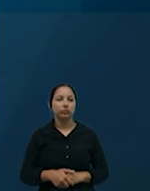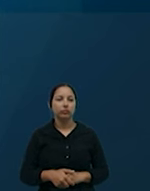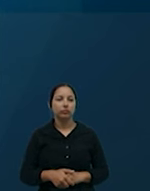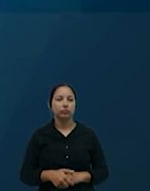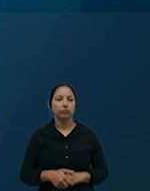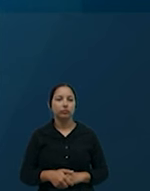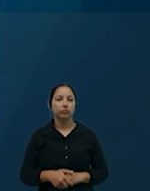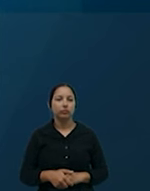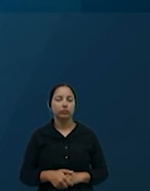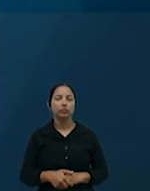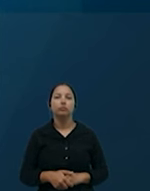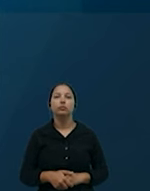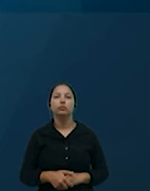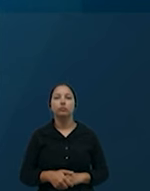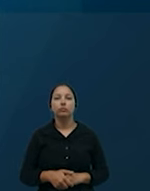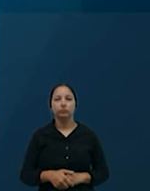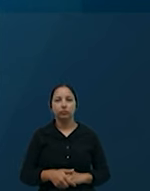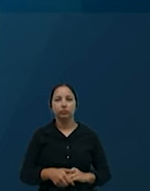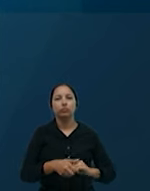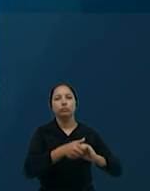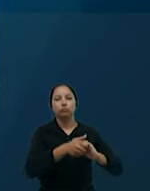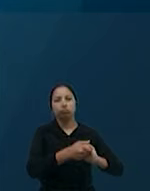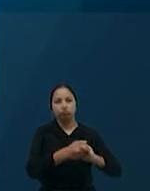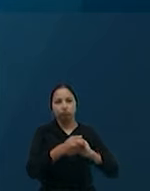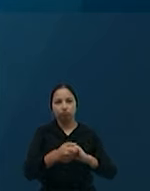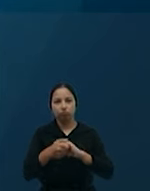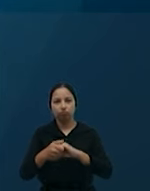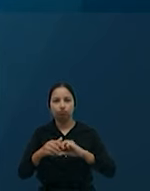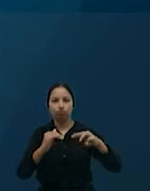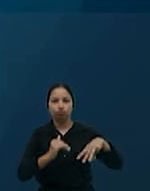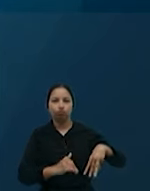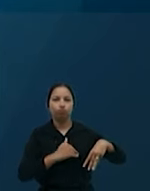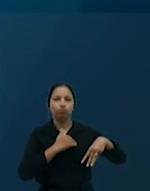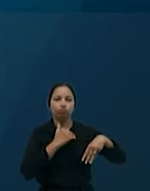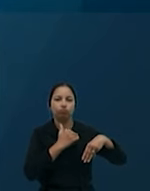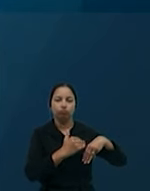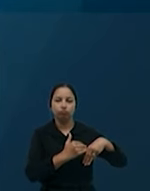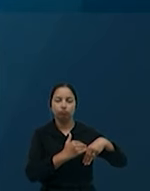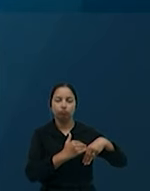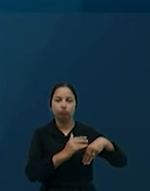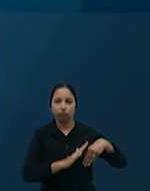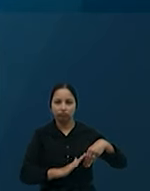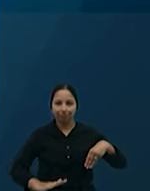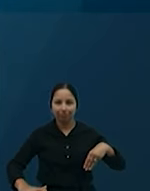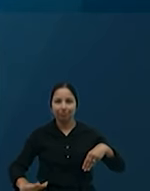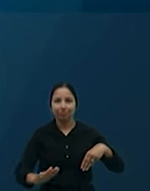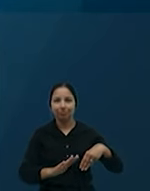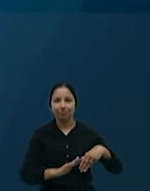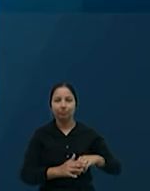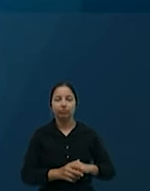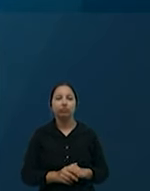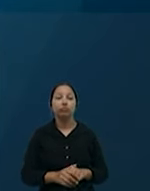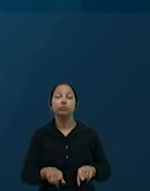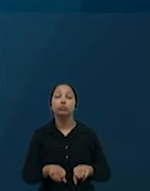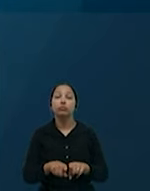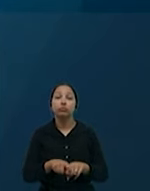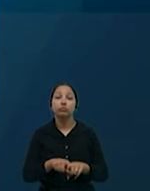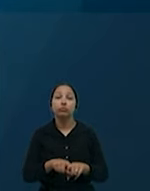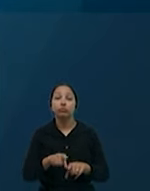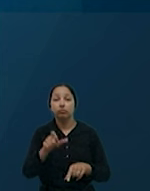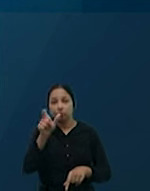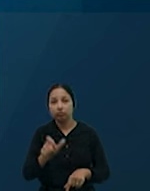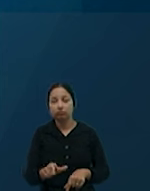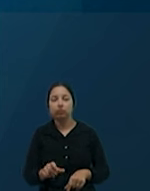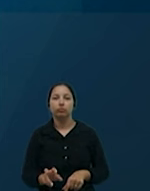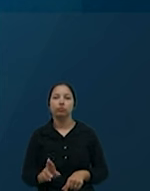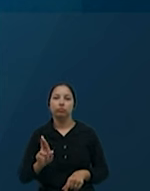Cumprimento os senhores ministros na pessoa da sua presidente, membro do Ministério Público,